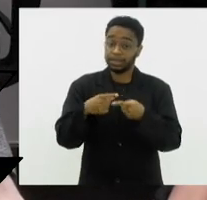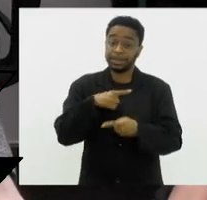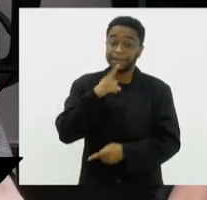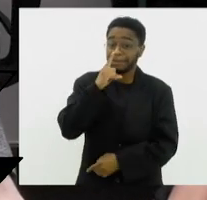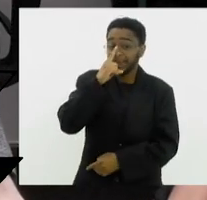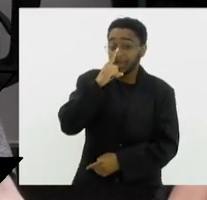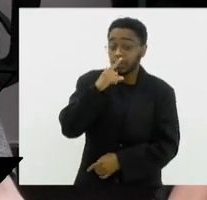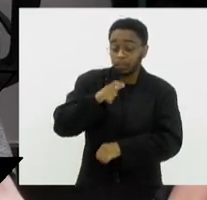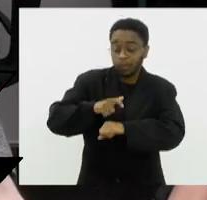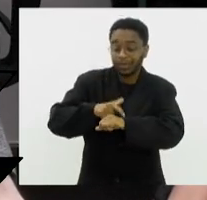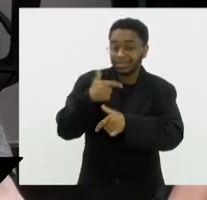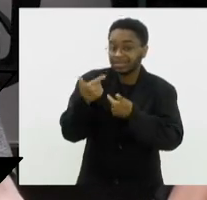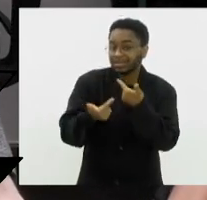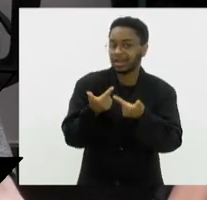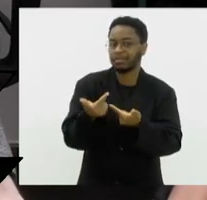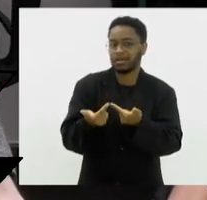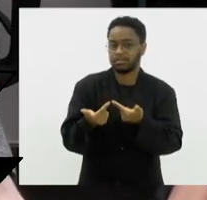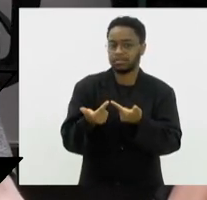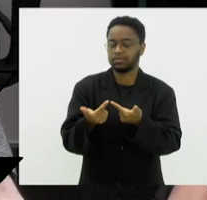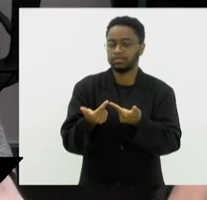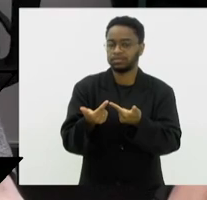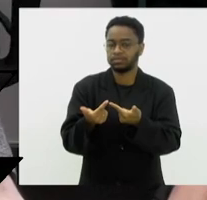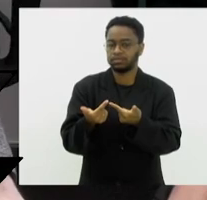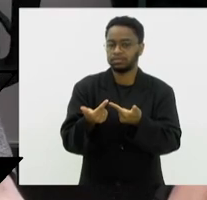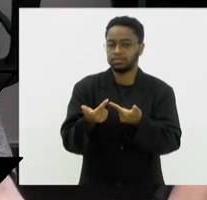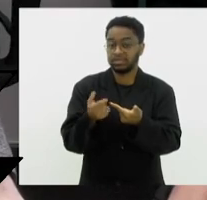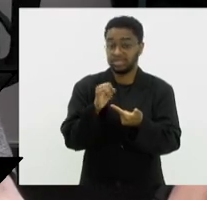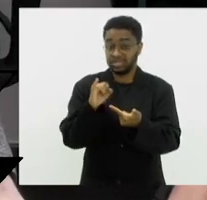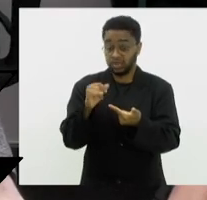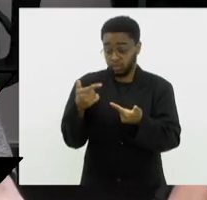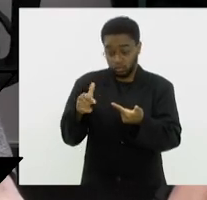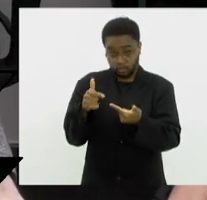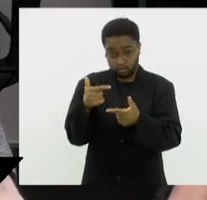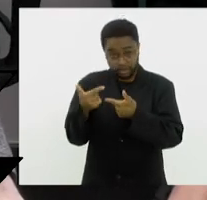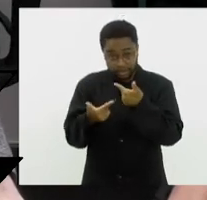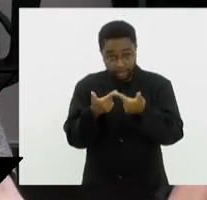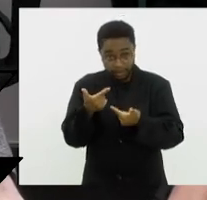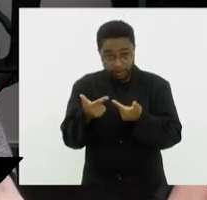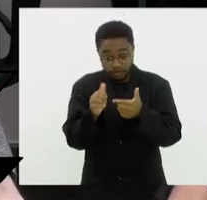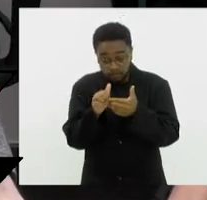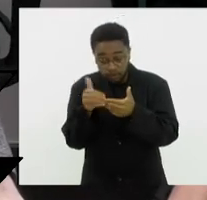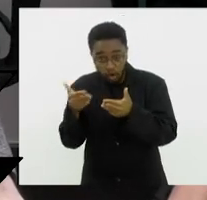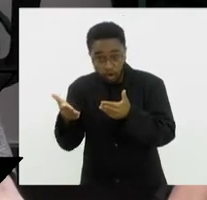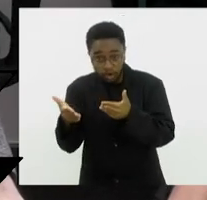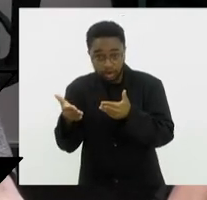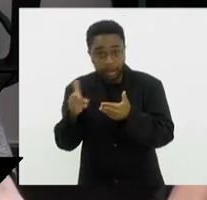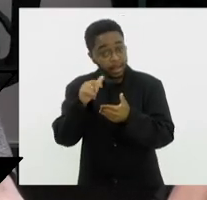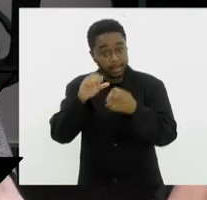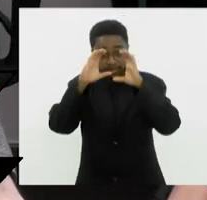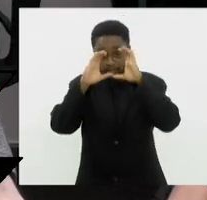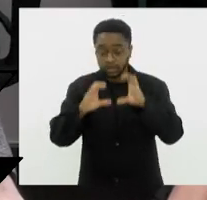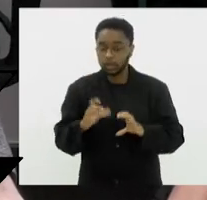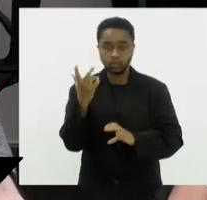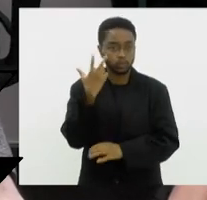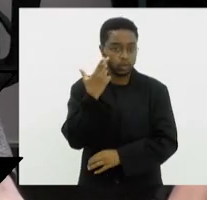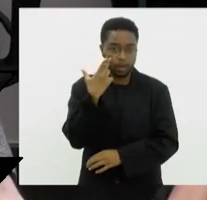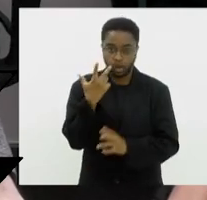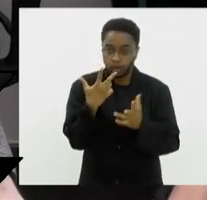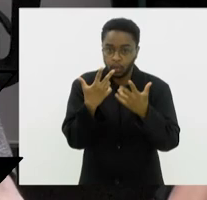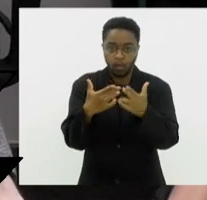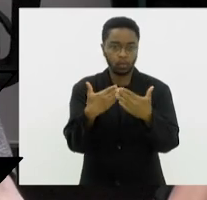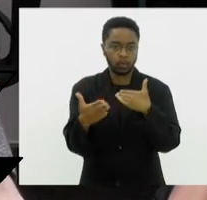em serviço. Fora do serviço, é um cidadão como outro